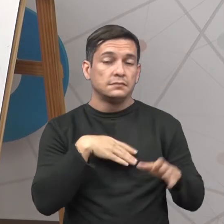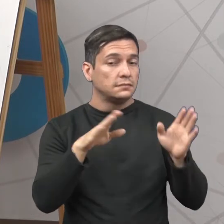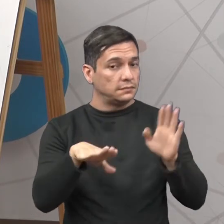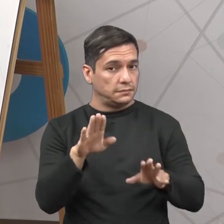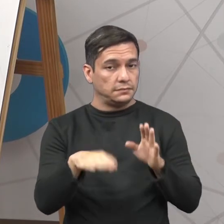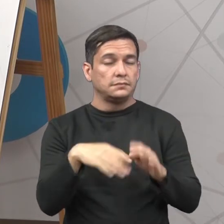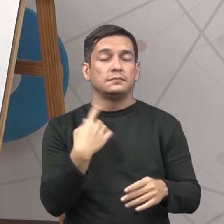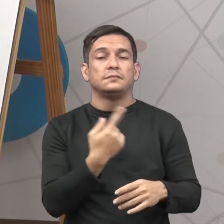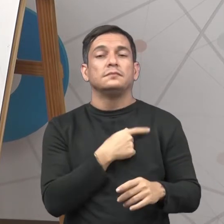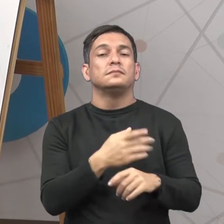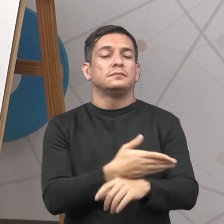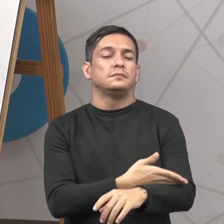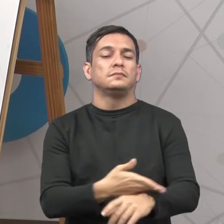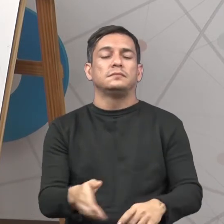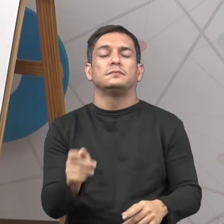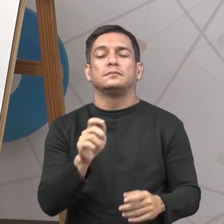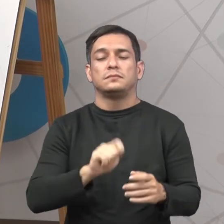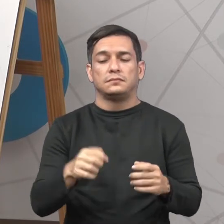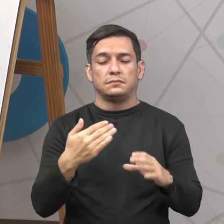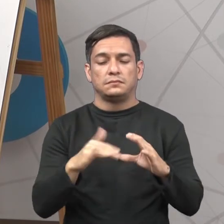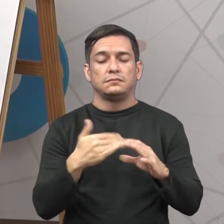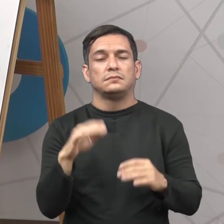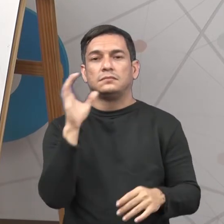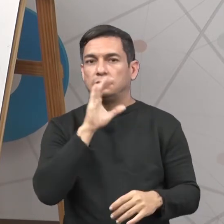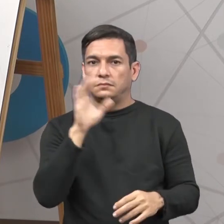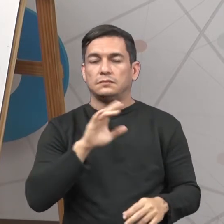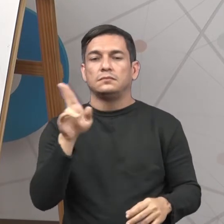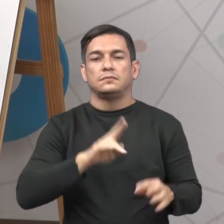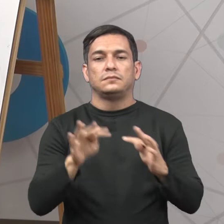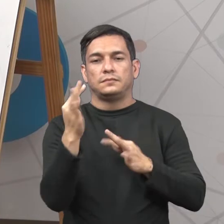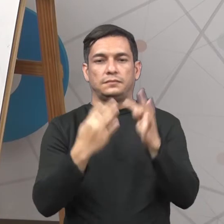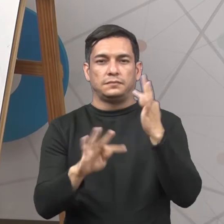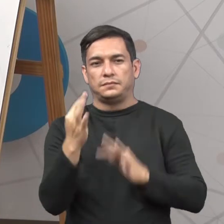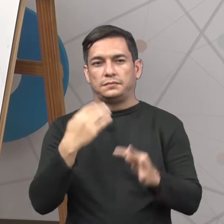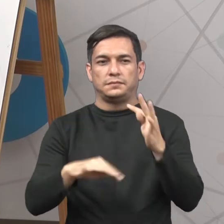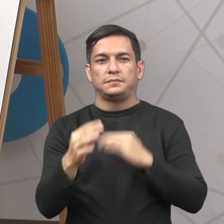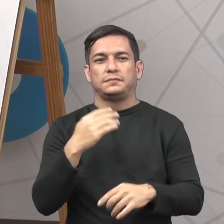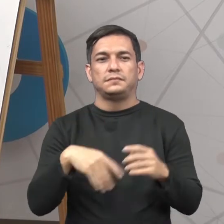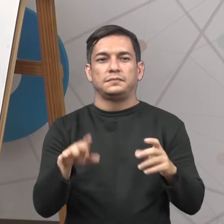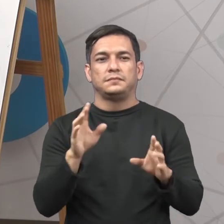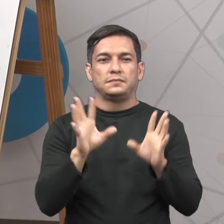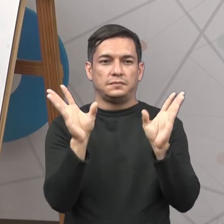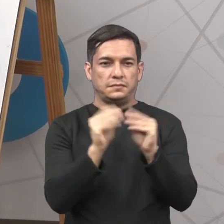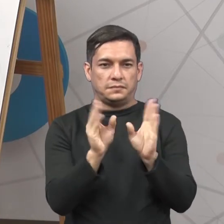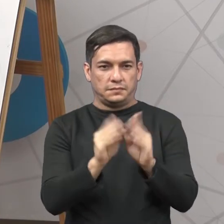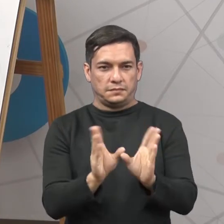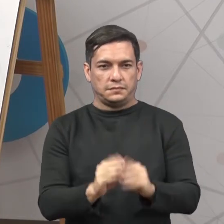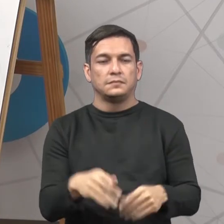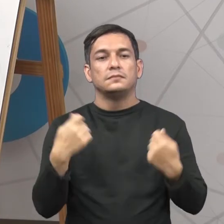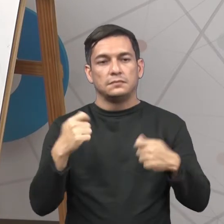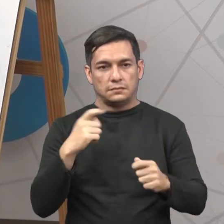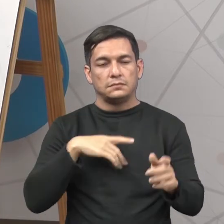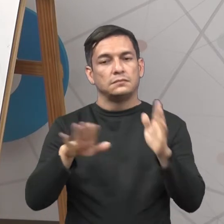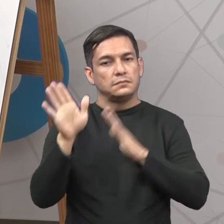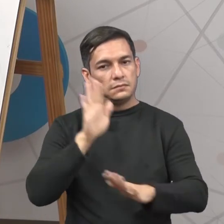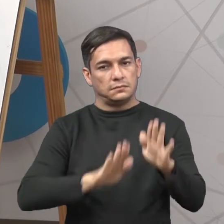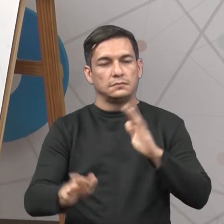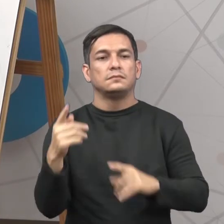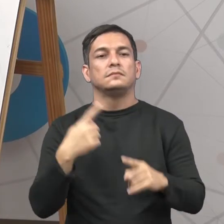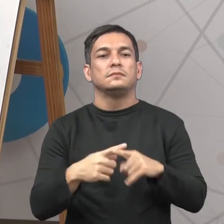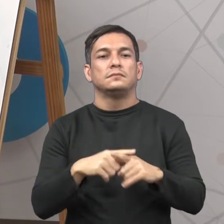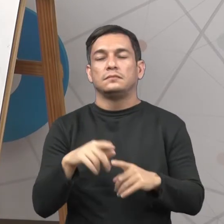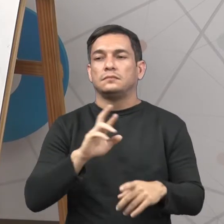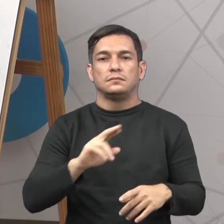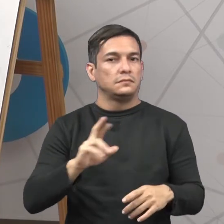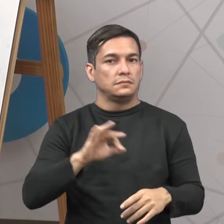gente está tão habituado a escrever mensagens rápidas e usar essas tecnologias e ficar abreviando, a gente precisa ter esse cuidado, porque não é a maneira que